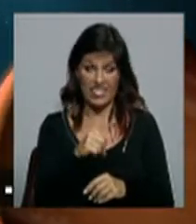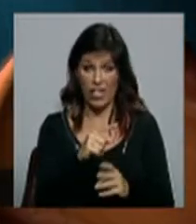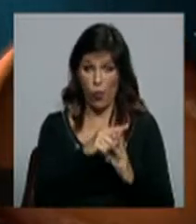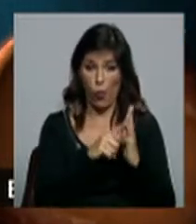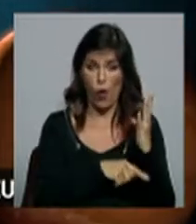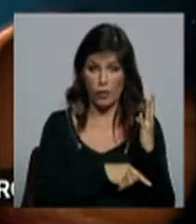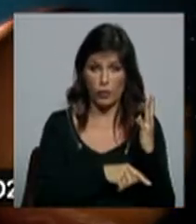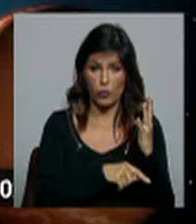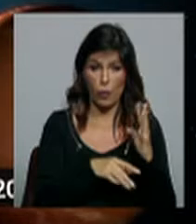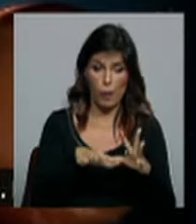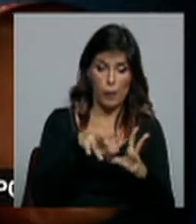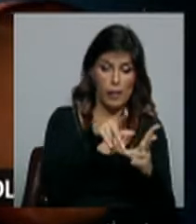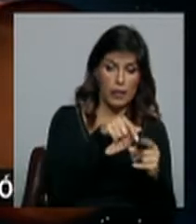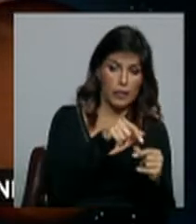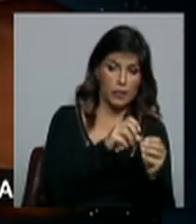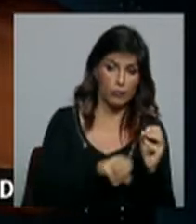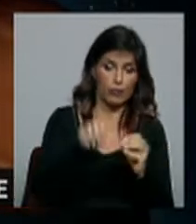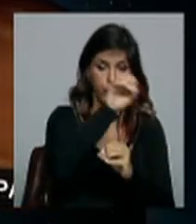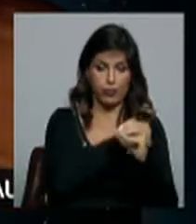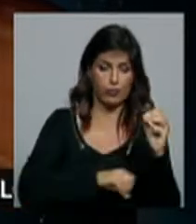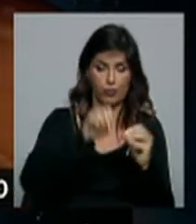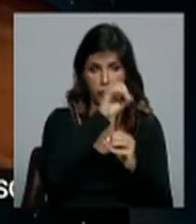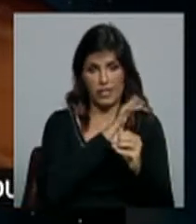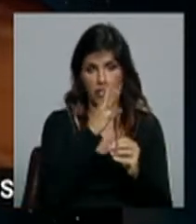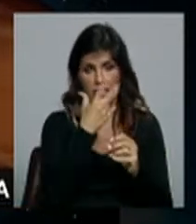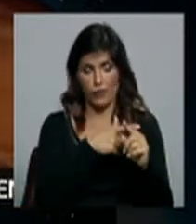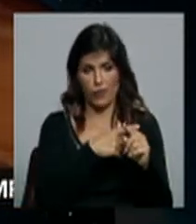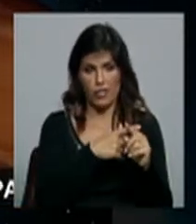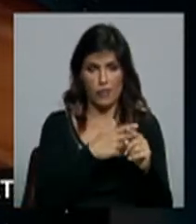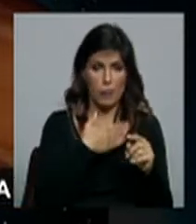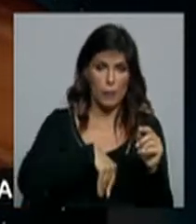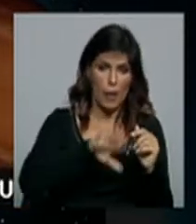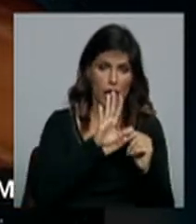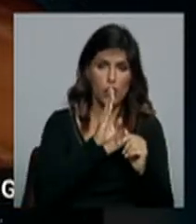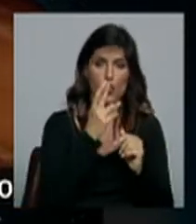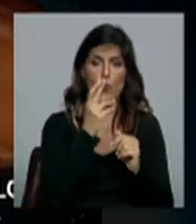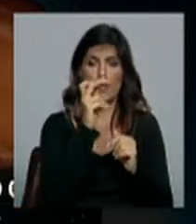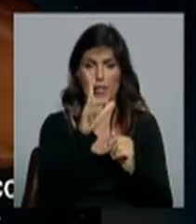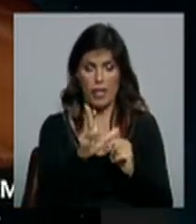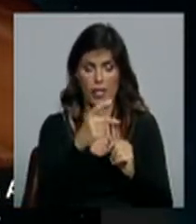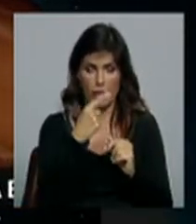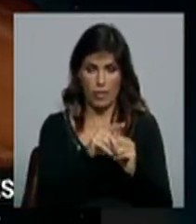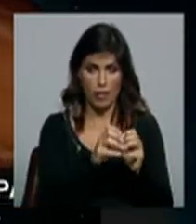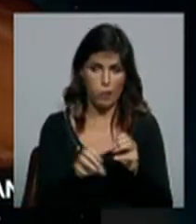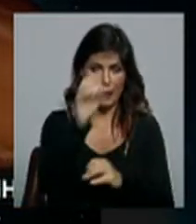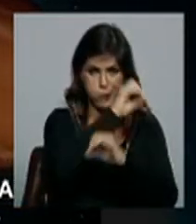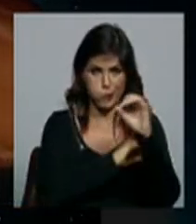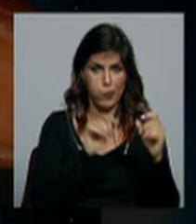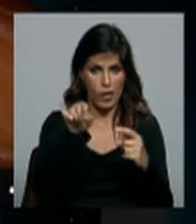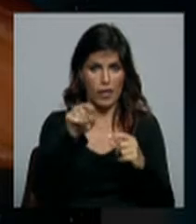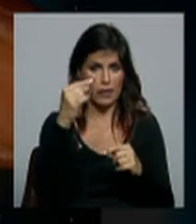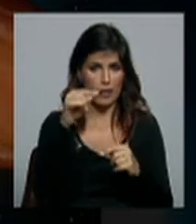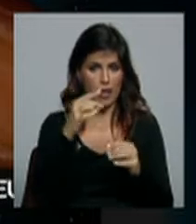planetas muito maciços a orbitá-lo, com cerca de 5 vezes a máxima de Júpiter, e que tem uma ressonância orbital, ou seja, estão ali bem